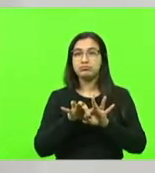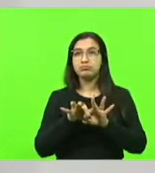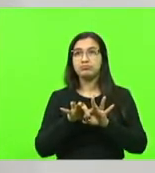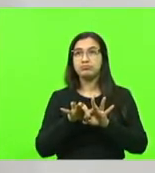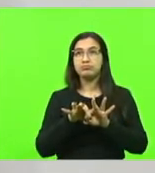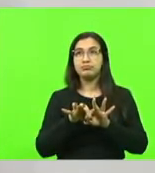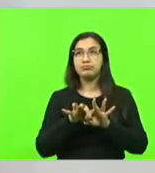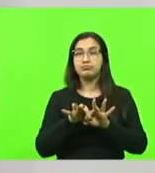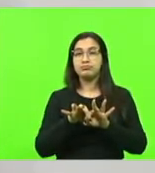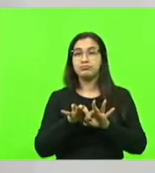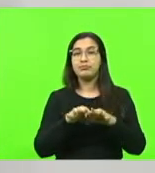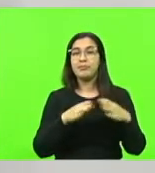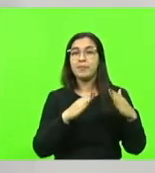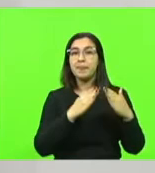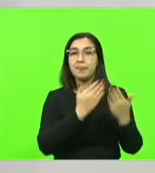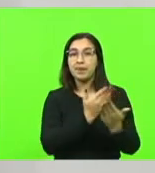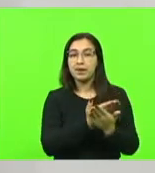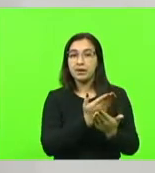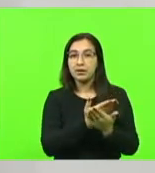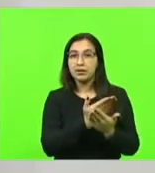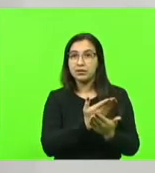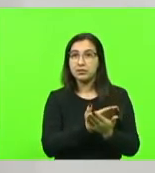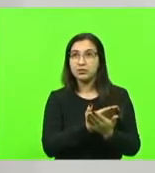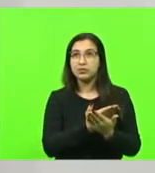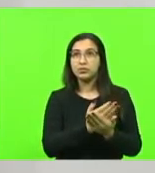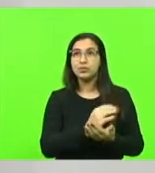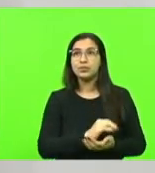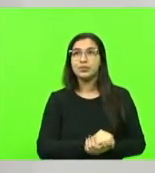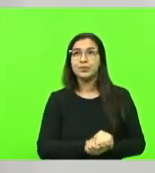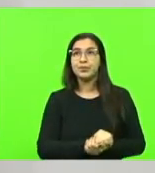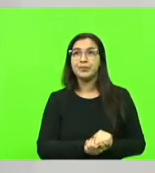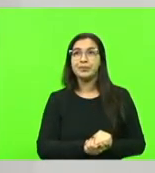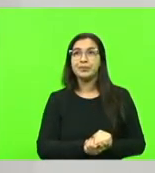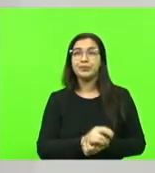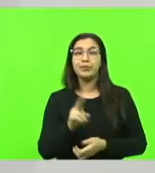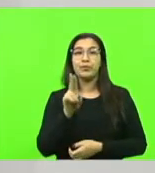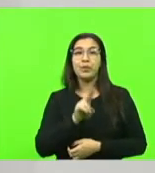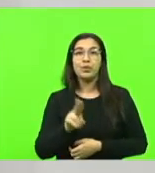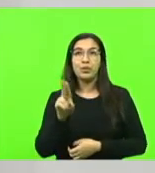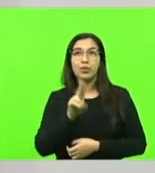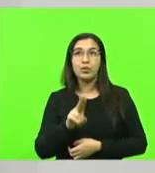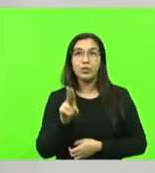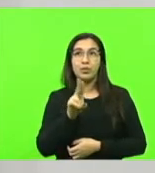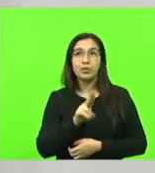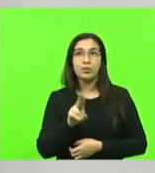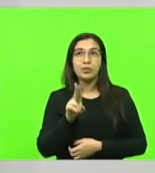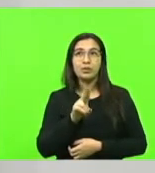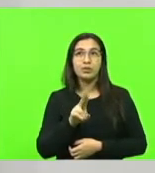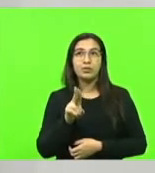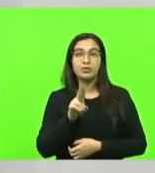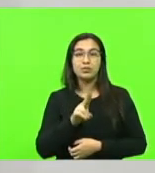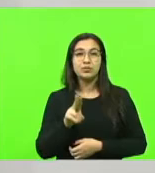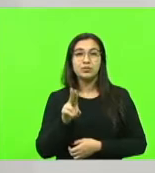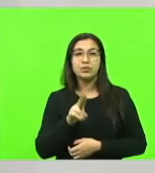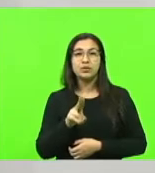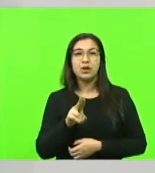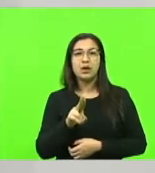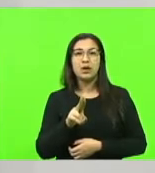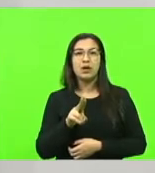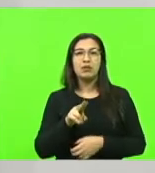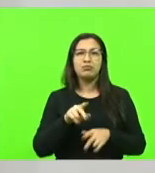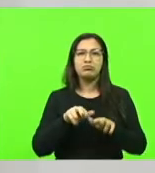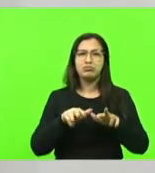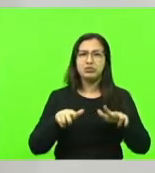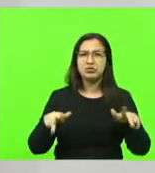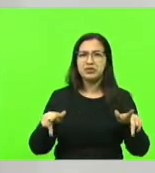a estudos para a utilização de resíduos de fundição,